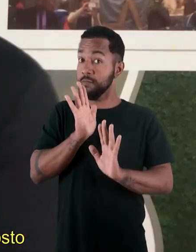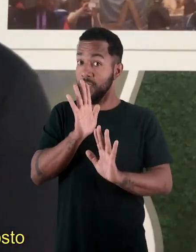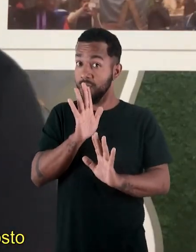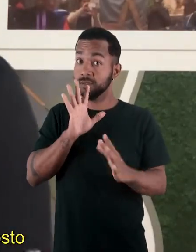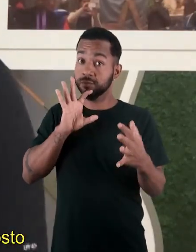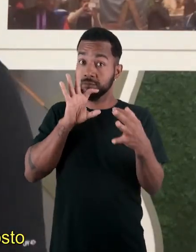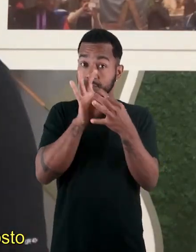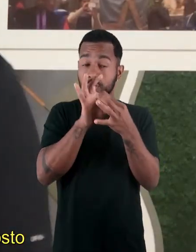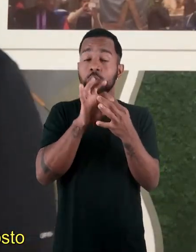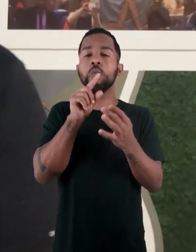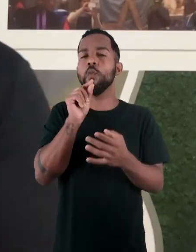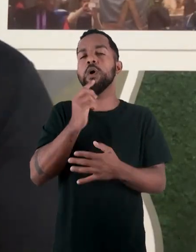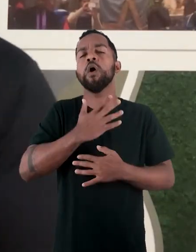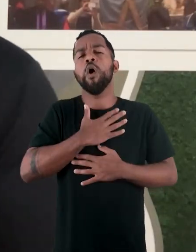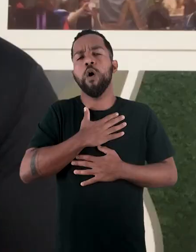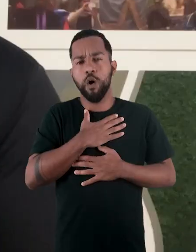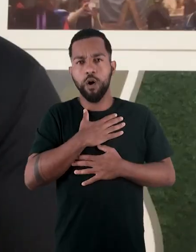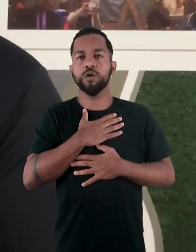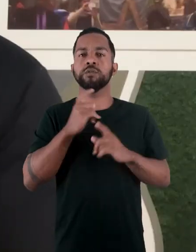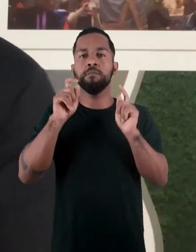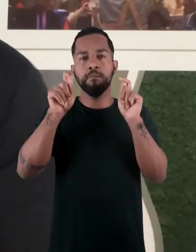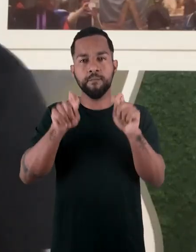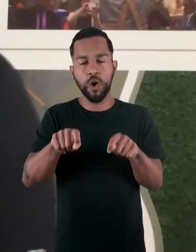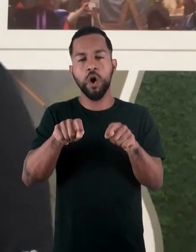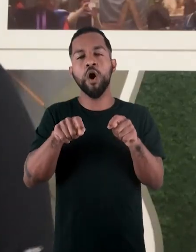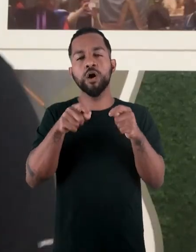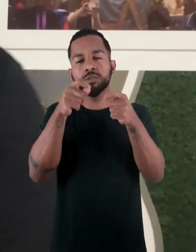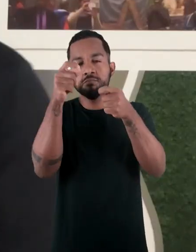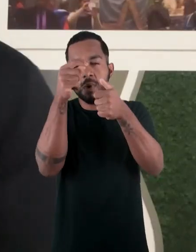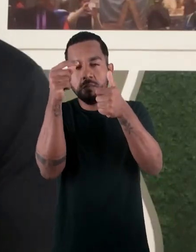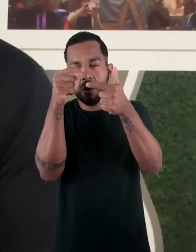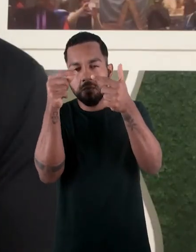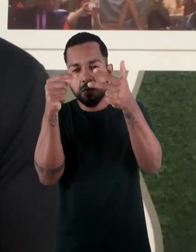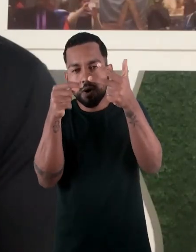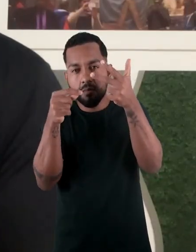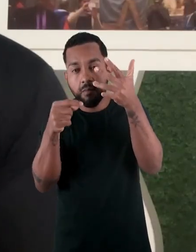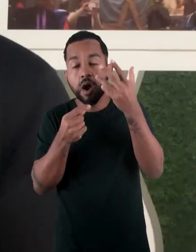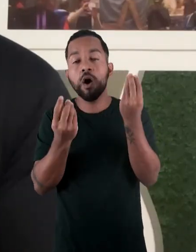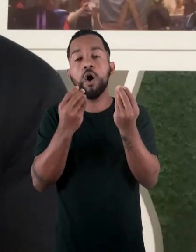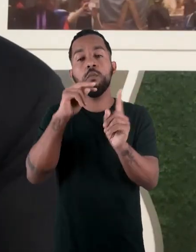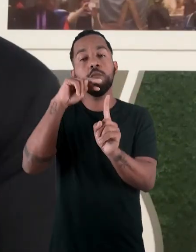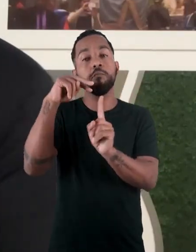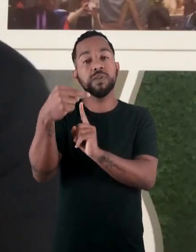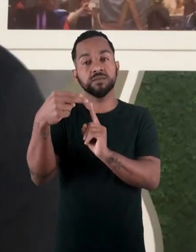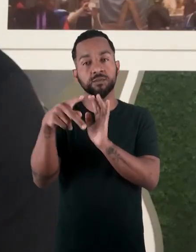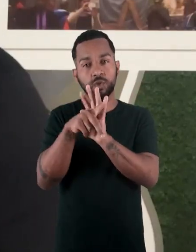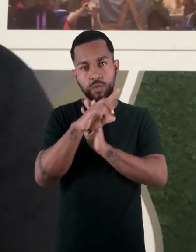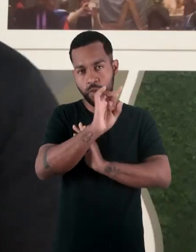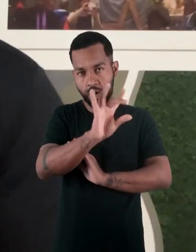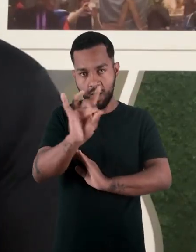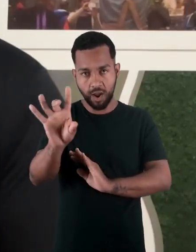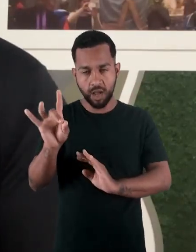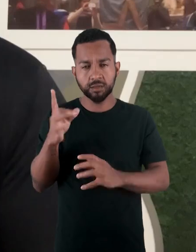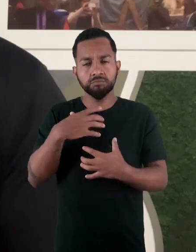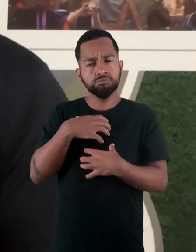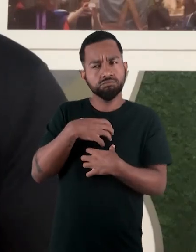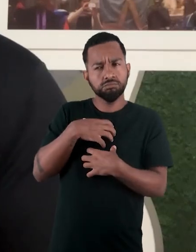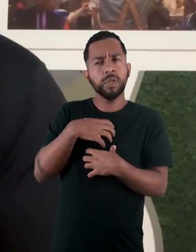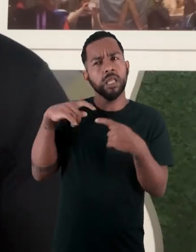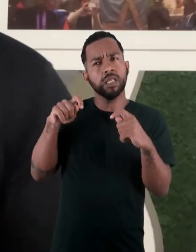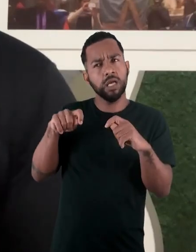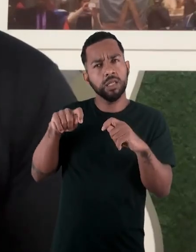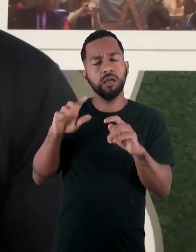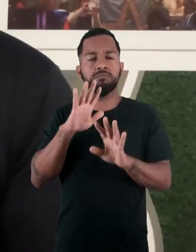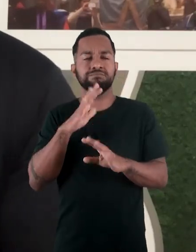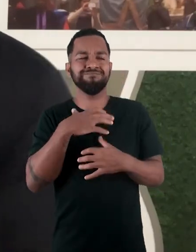apegue naquilo que eu gosto para que eu possa destrinchar as minhas percepções, para que eu possa destrinchar o que faz sentido para mim. Ou